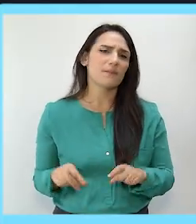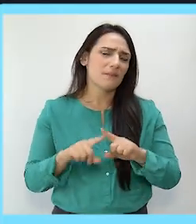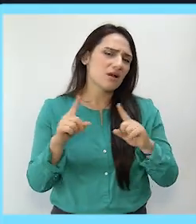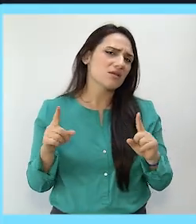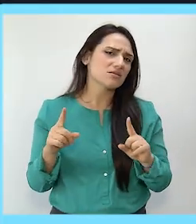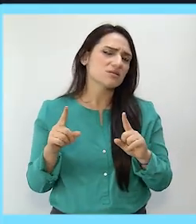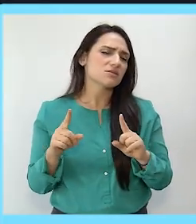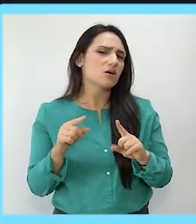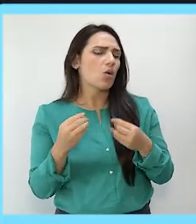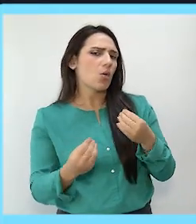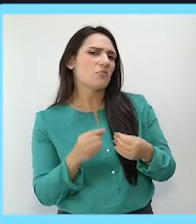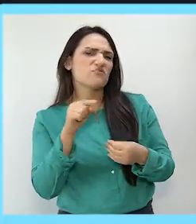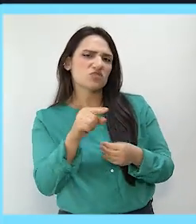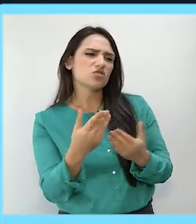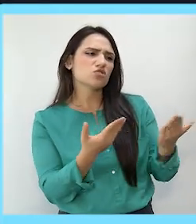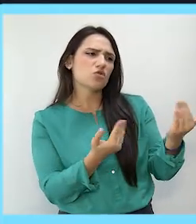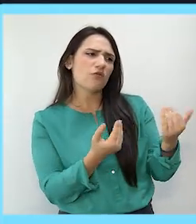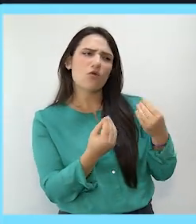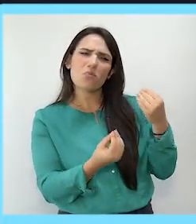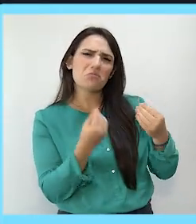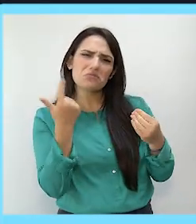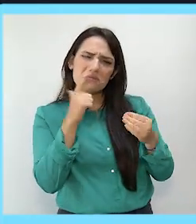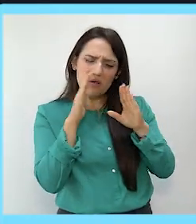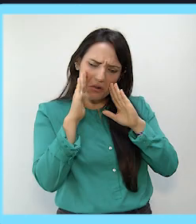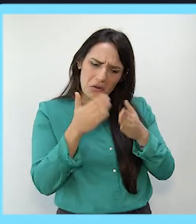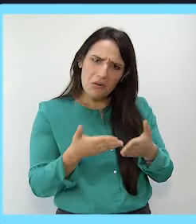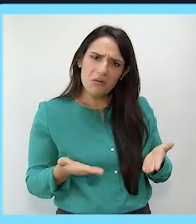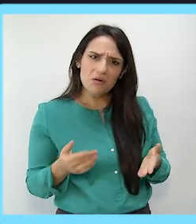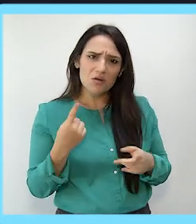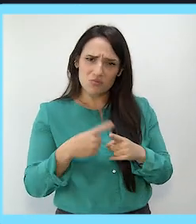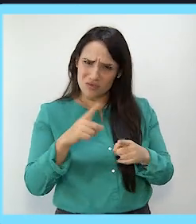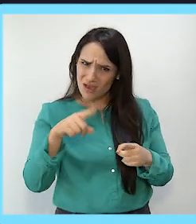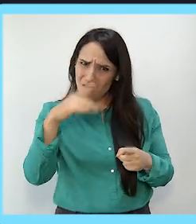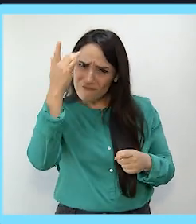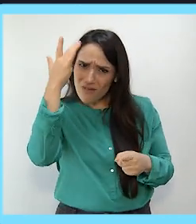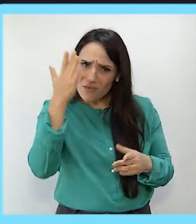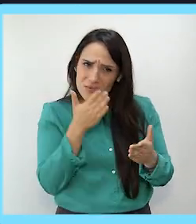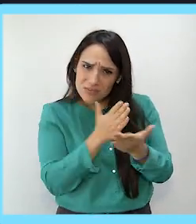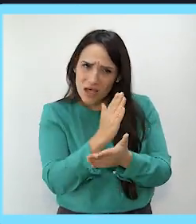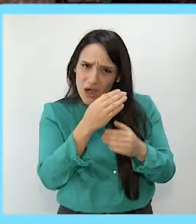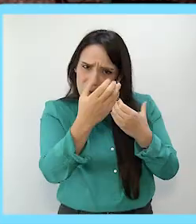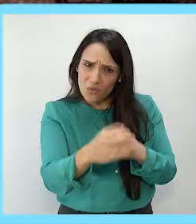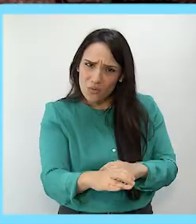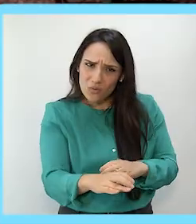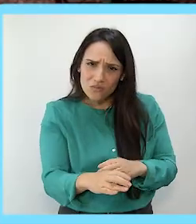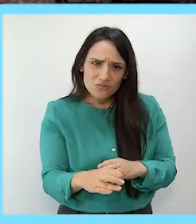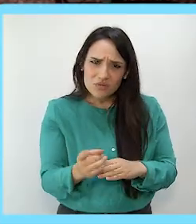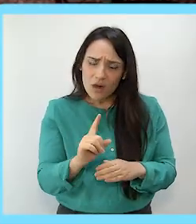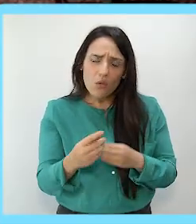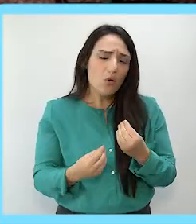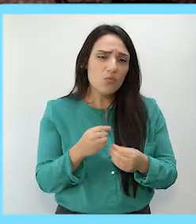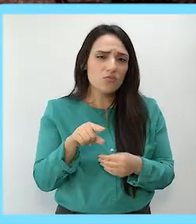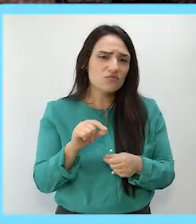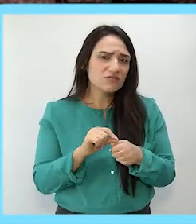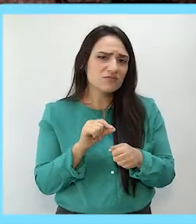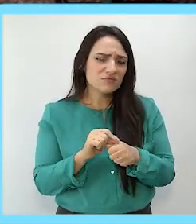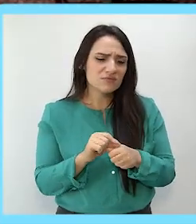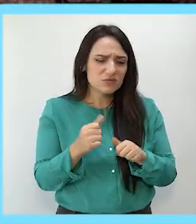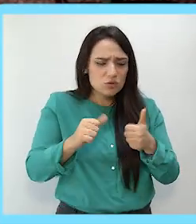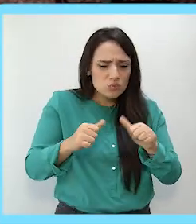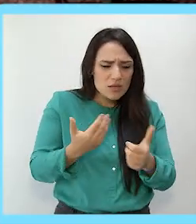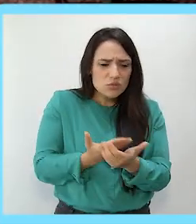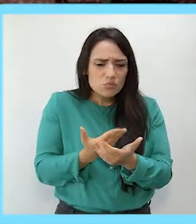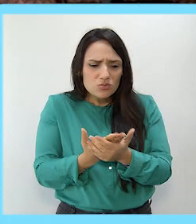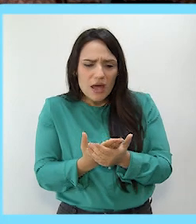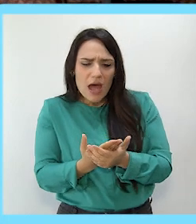muito maiores, mas você é jovem, tudo, para manter a concentração, porque não é fácil passar em concurso, né? Não. Você tem algum método de